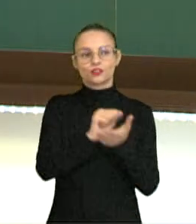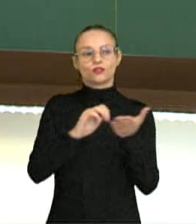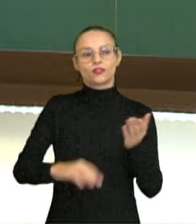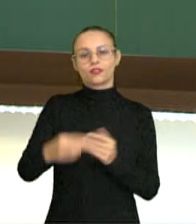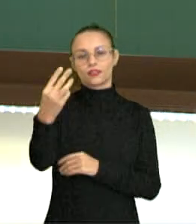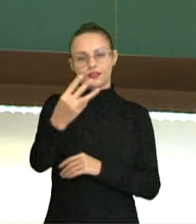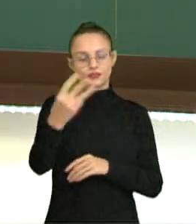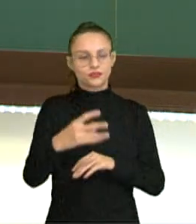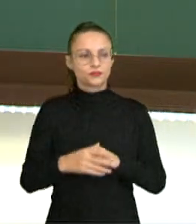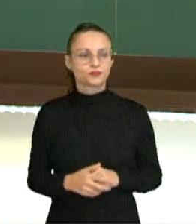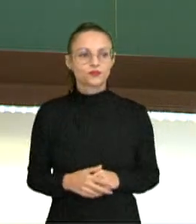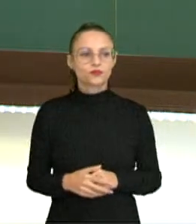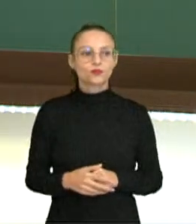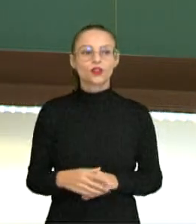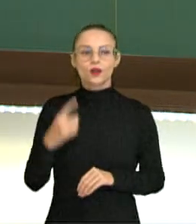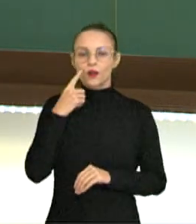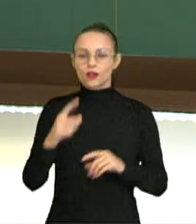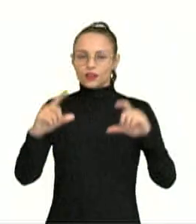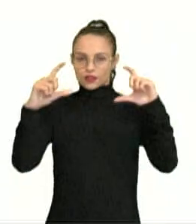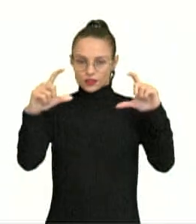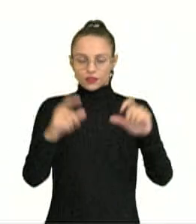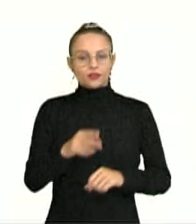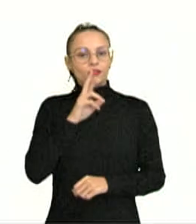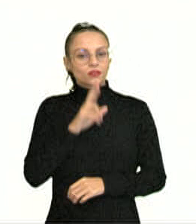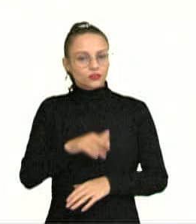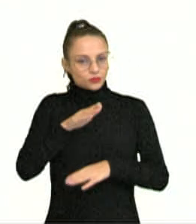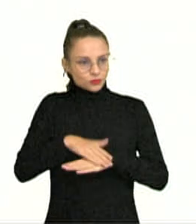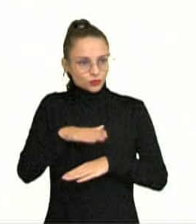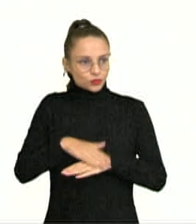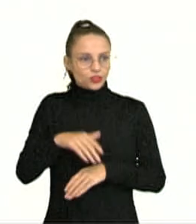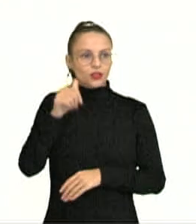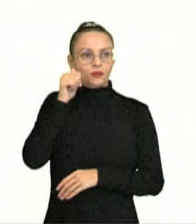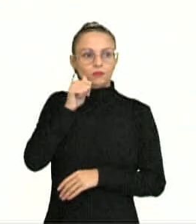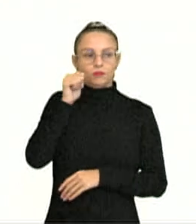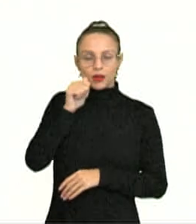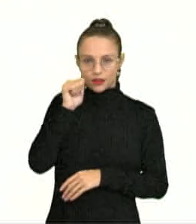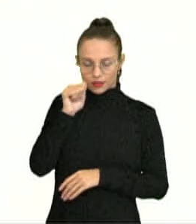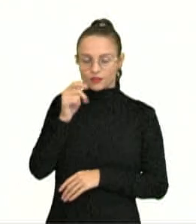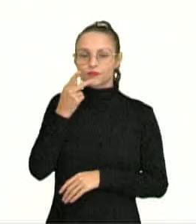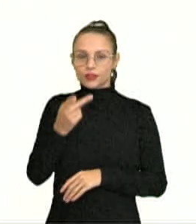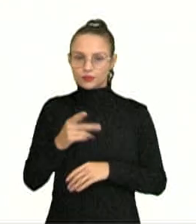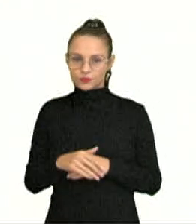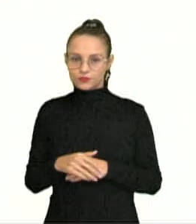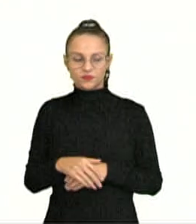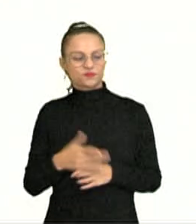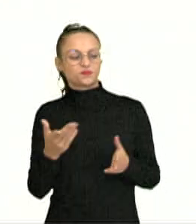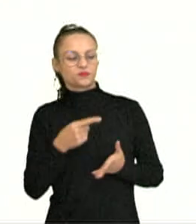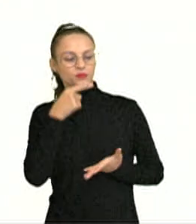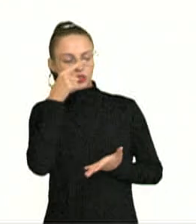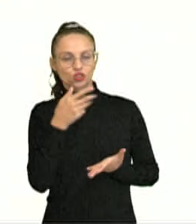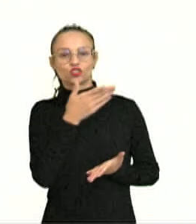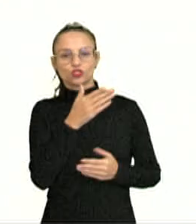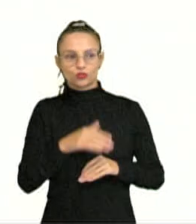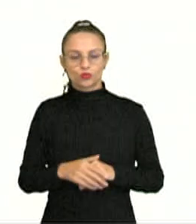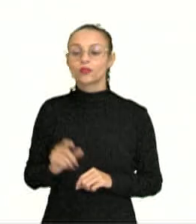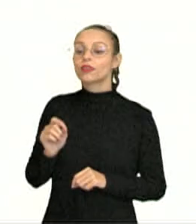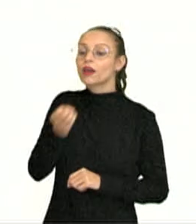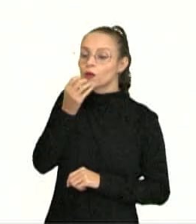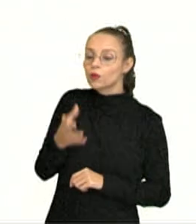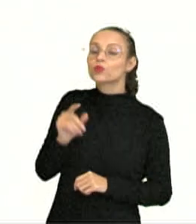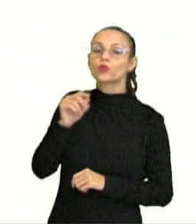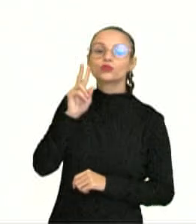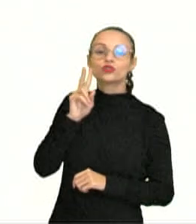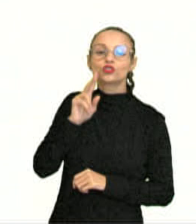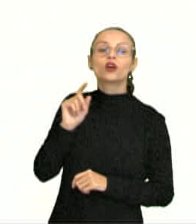Atividade 3. Considere o recorte e responda. Maria, então, aqui no quadrinho azul. Convencido. Quem te contou